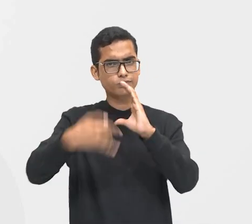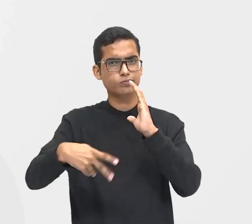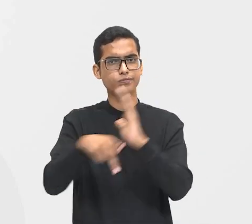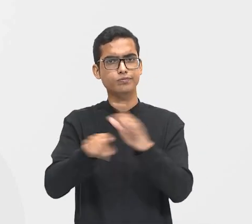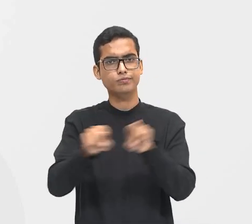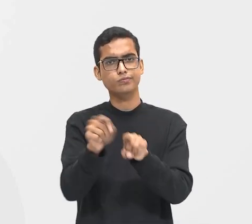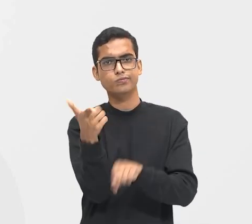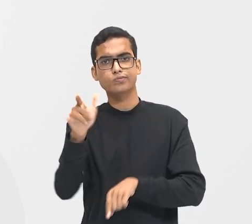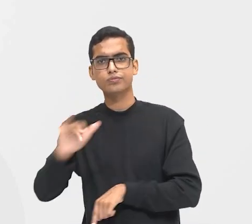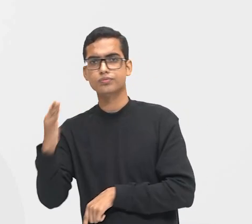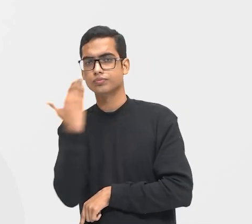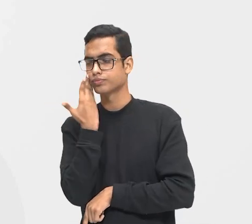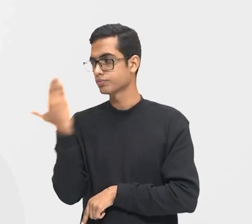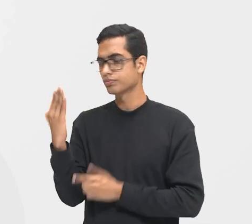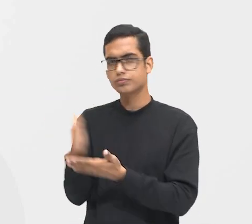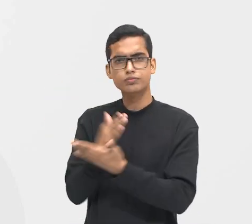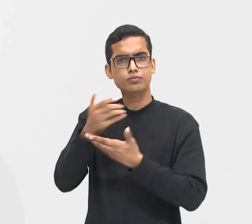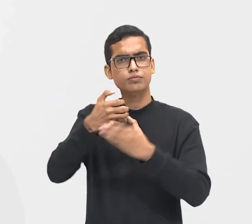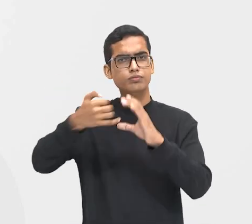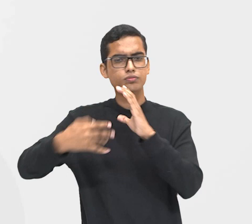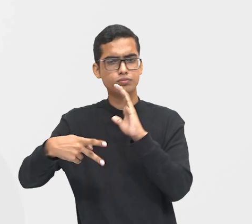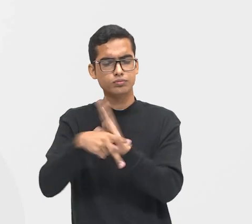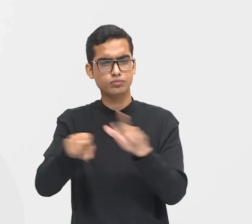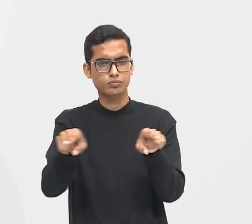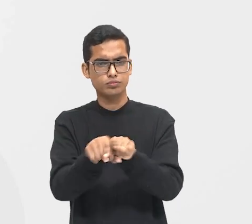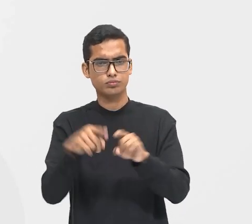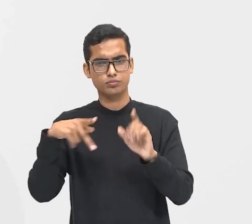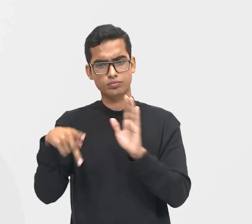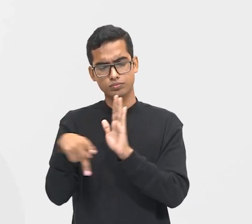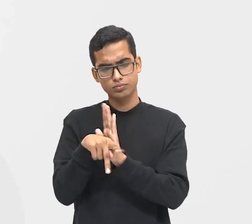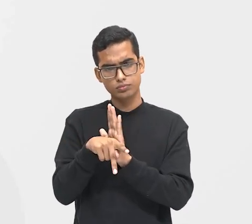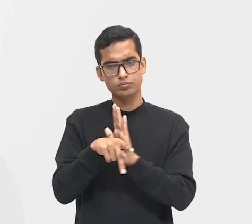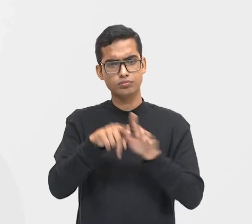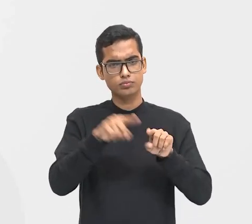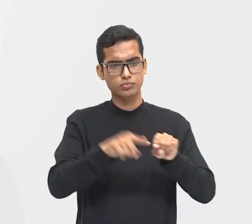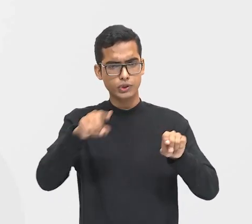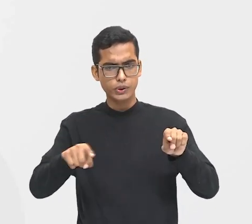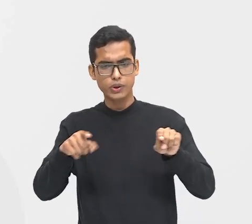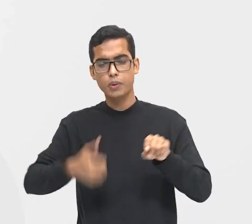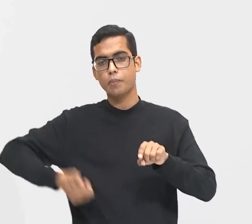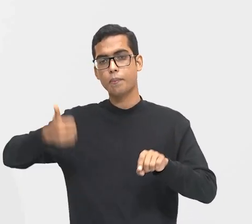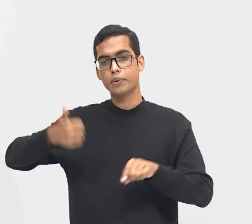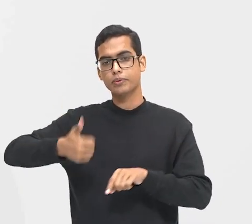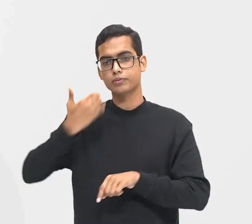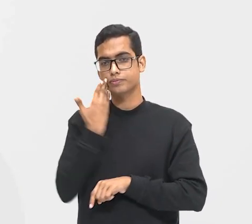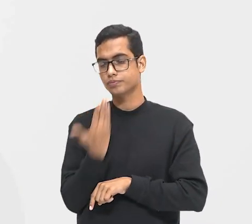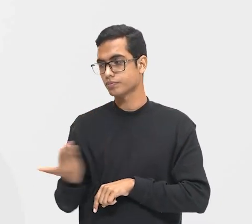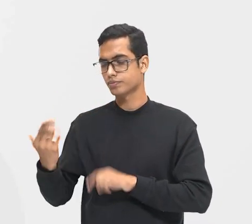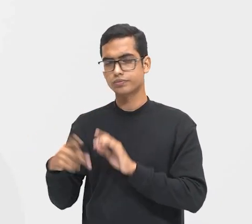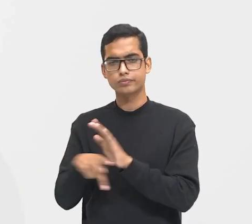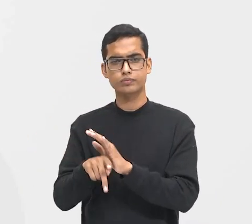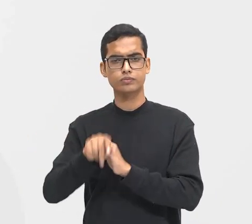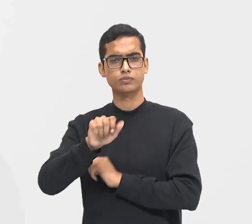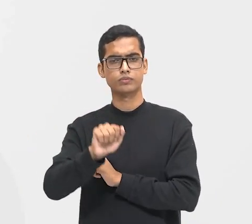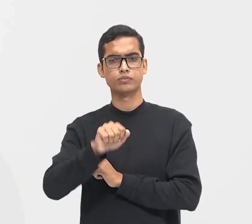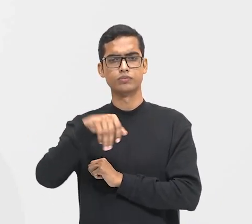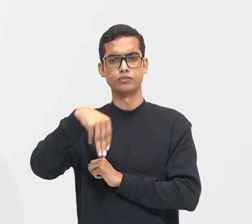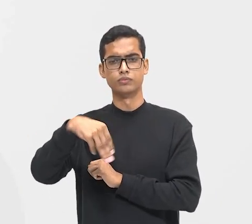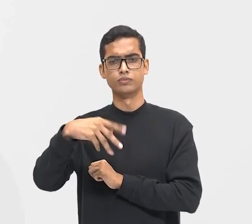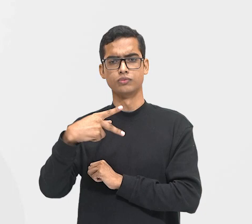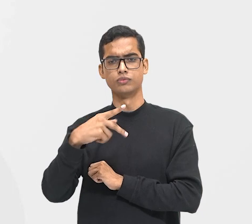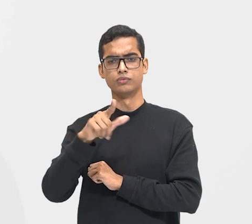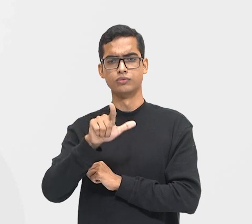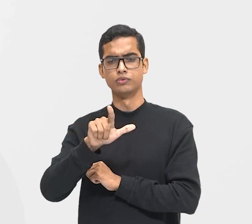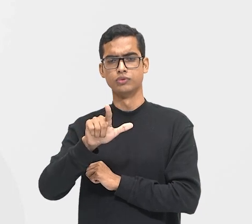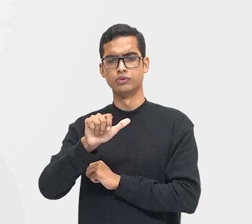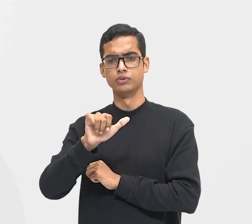nossas próximas imagens, cada uma das características ali das ondas. Primeiro que a gente observa é quanto à amplitude. A